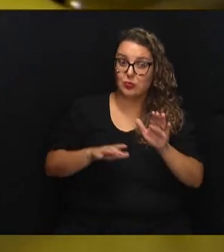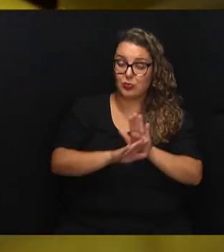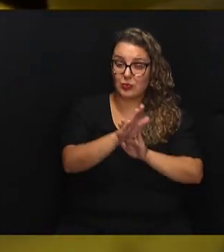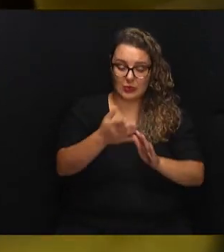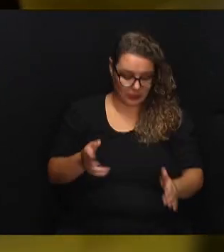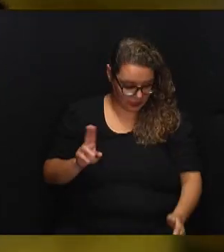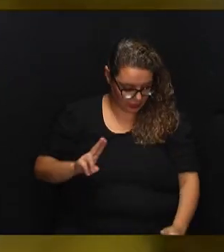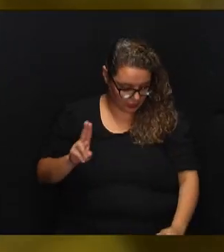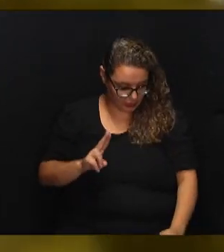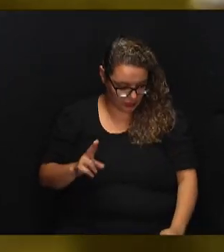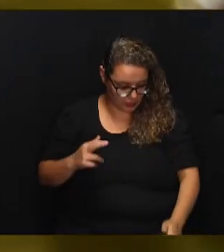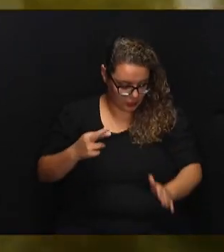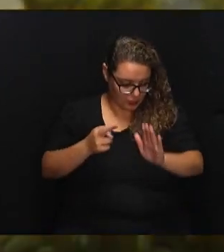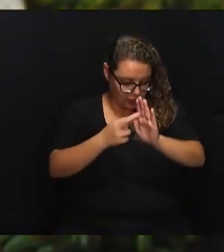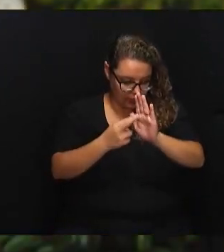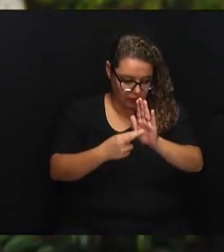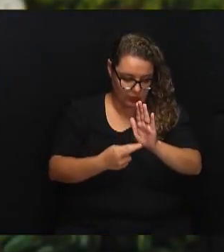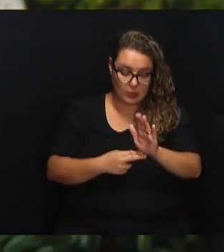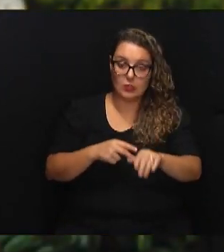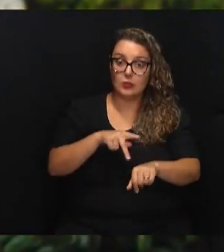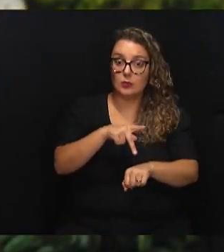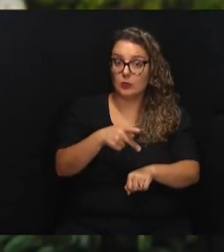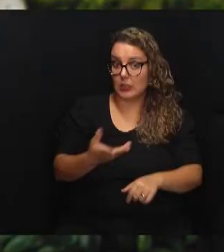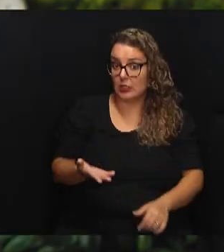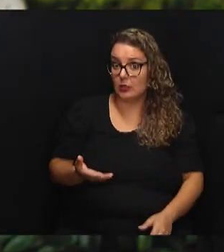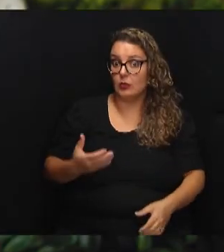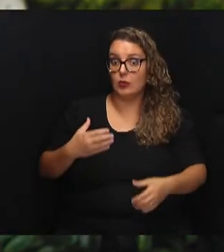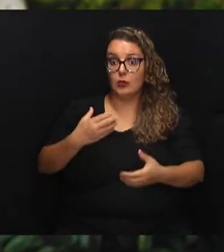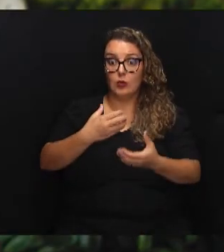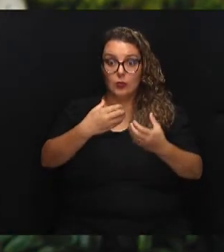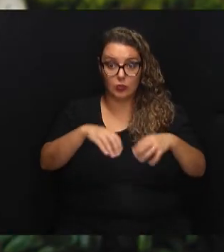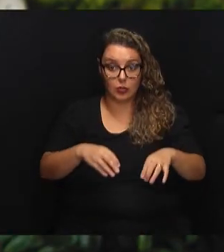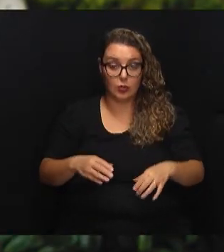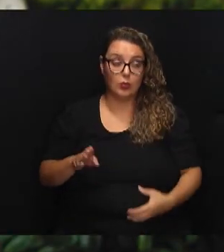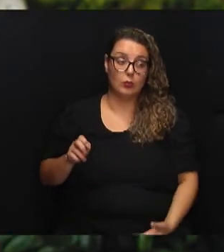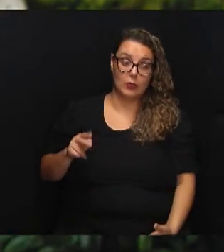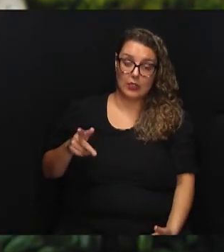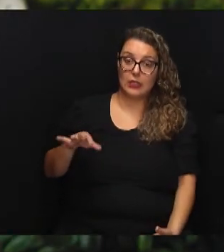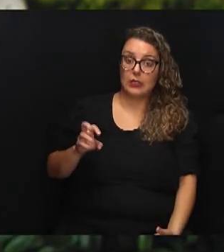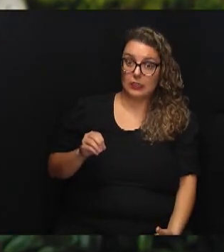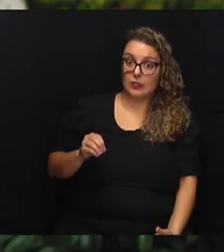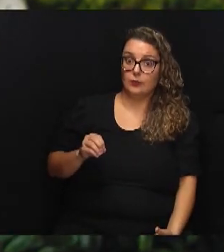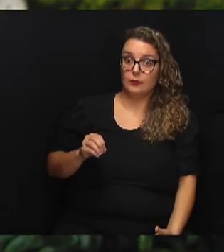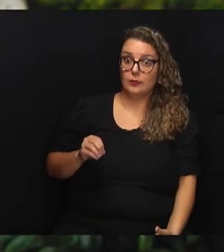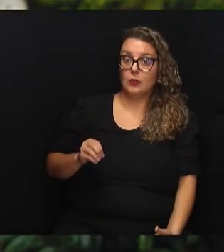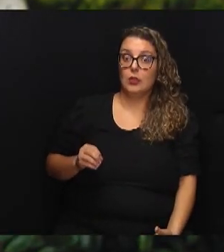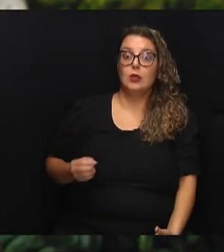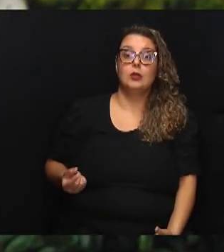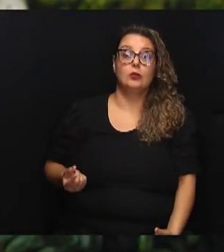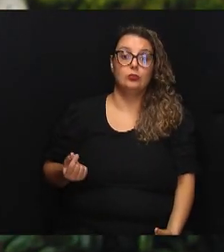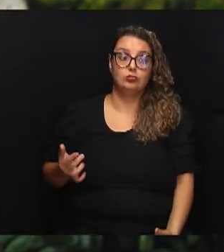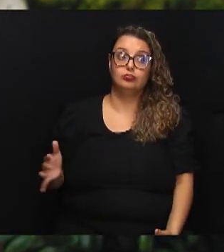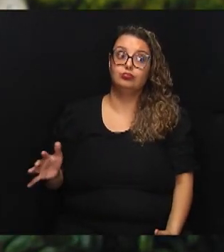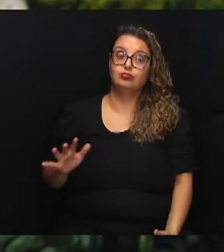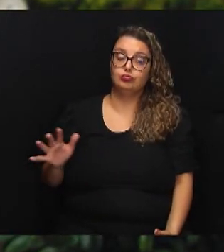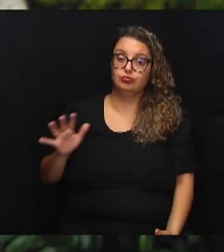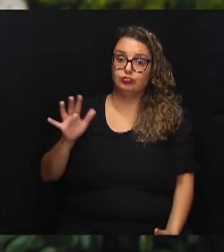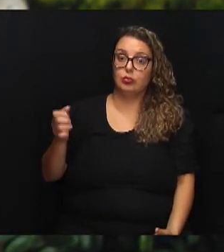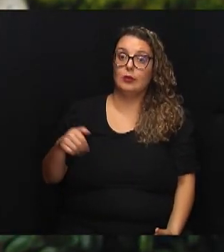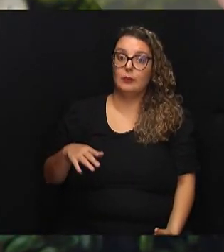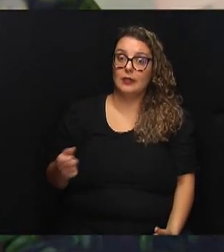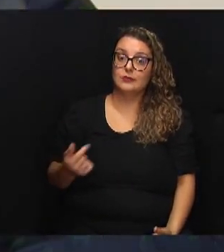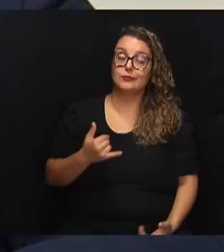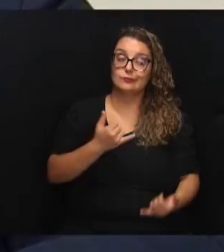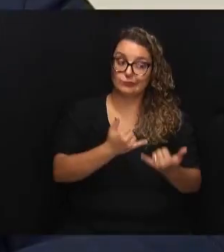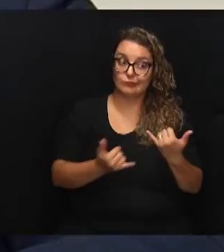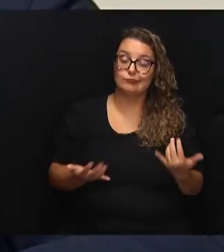na receita, né, de Páscoa. O ovo, como você falou, o bacalhau, são alimentos que o preço está subindo mais do que a média, né?